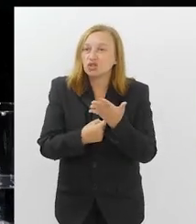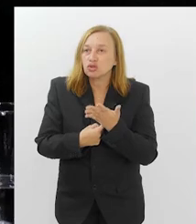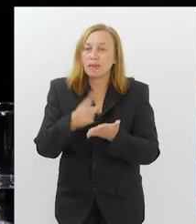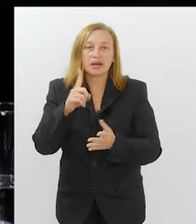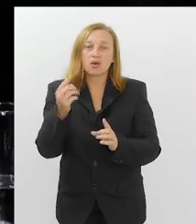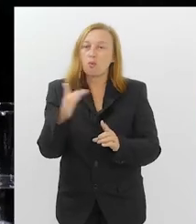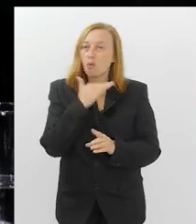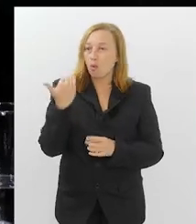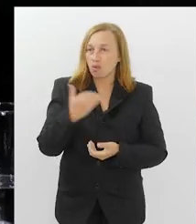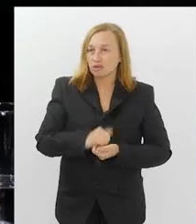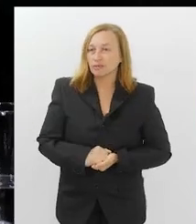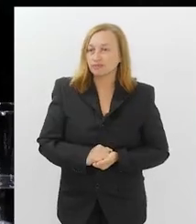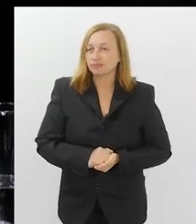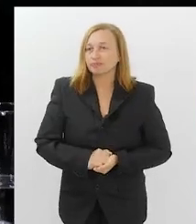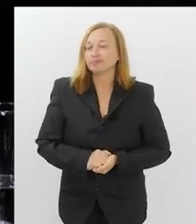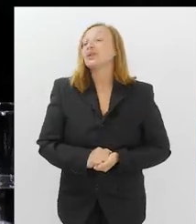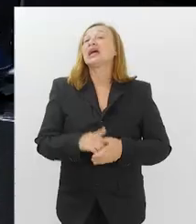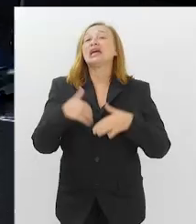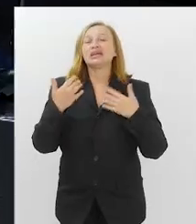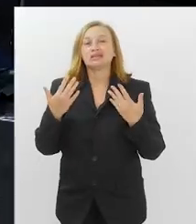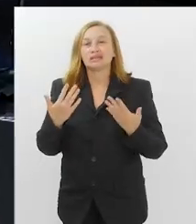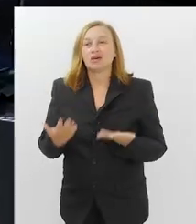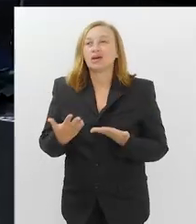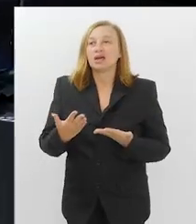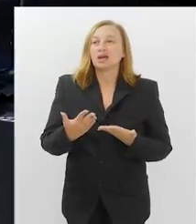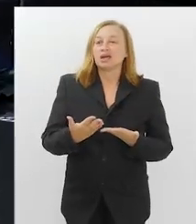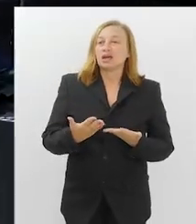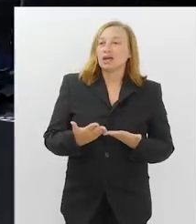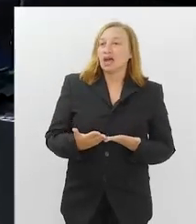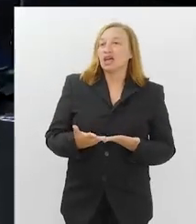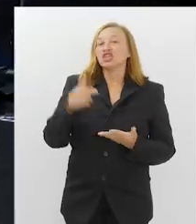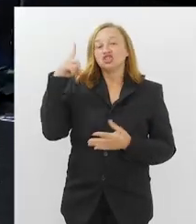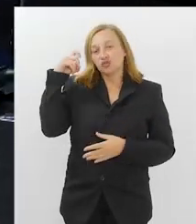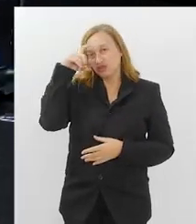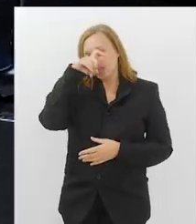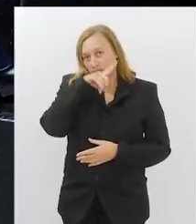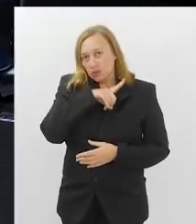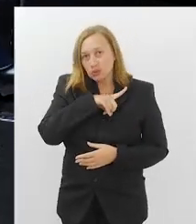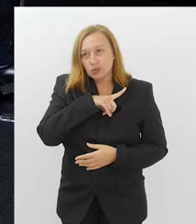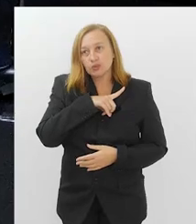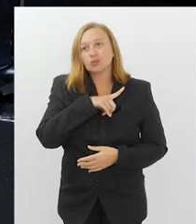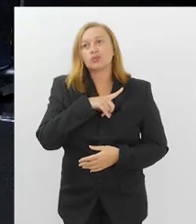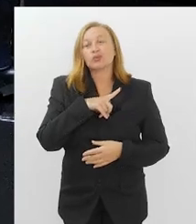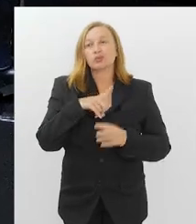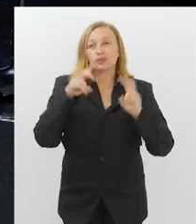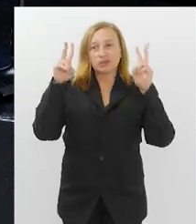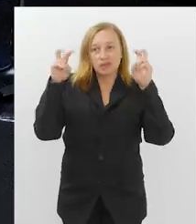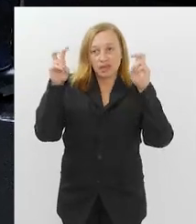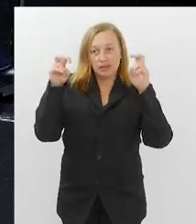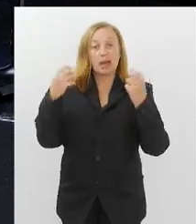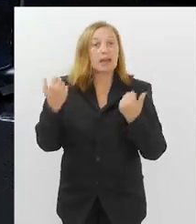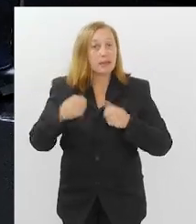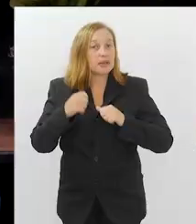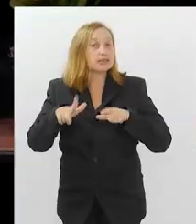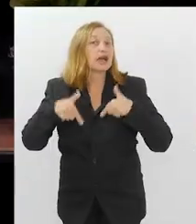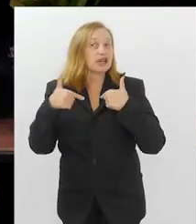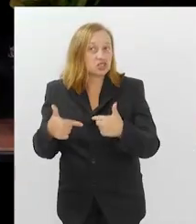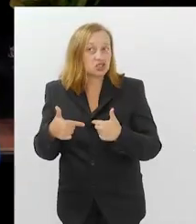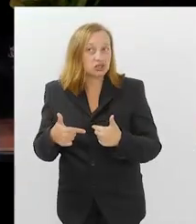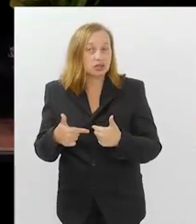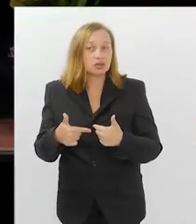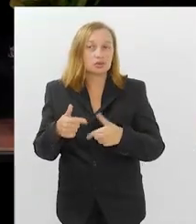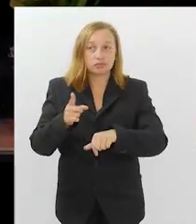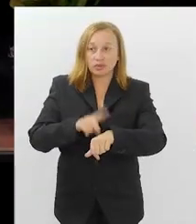que não seja assassinada. Essa que é a grande verdade. Bom, é um cenário difícil, duro, dramático e que a gente